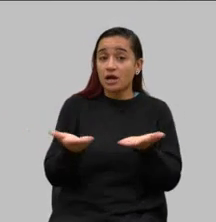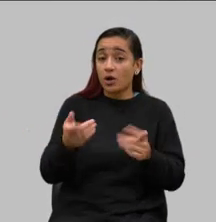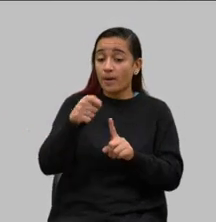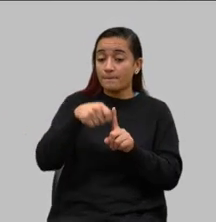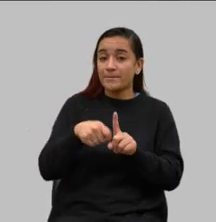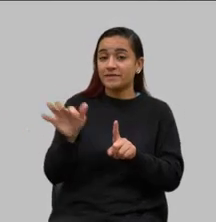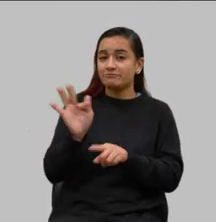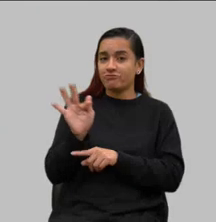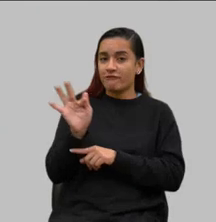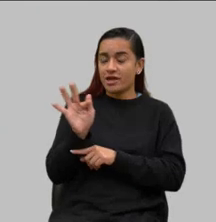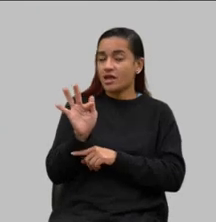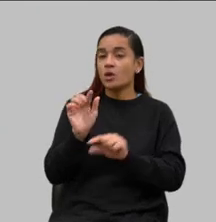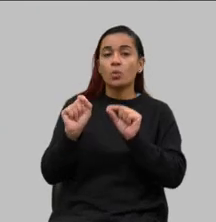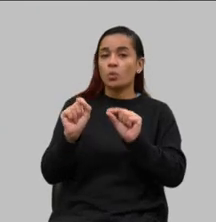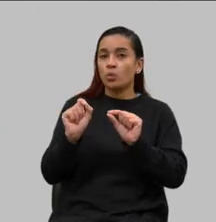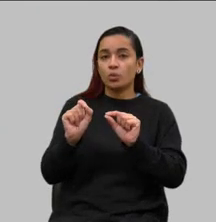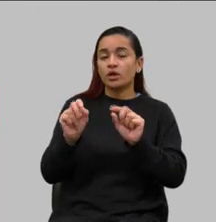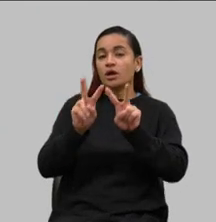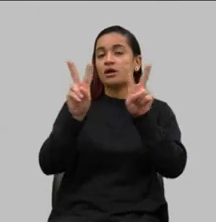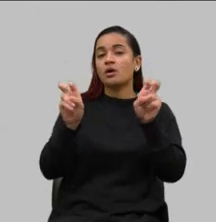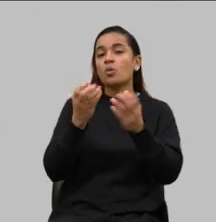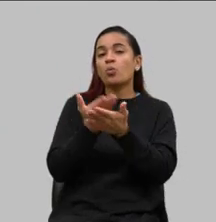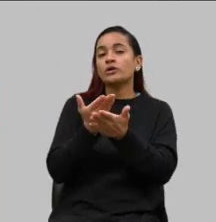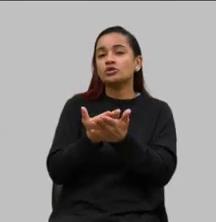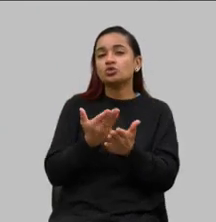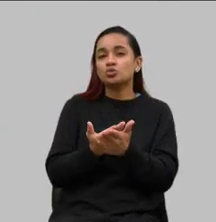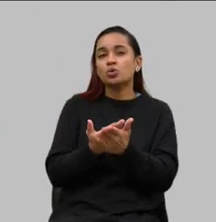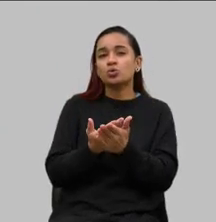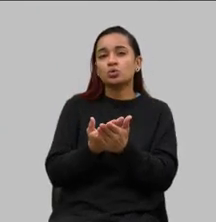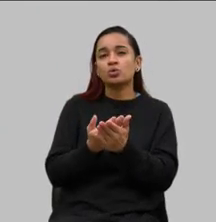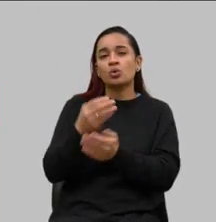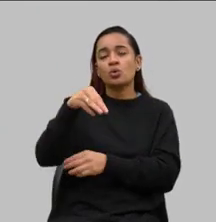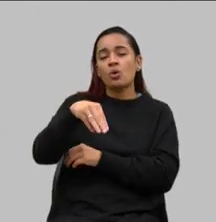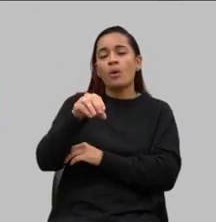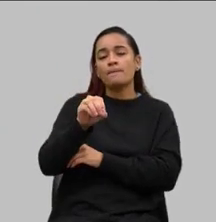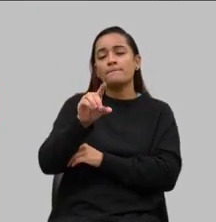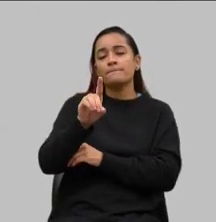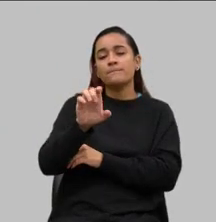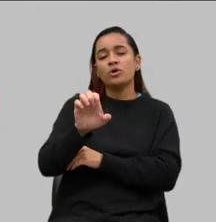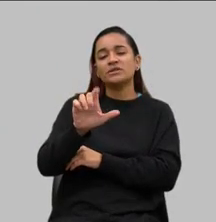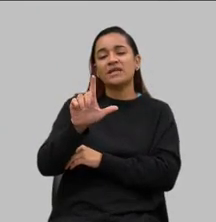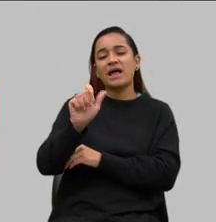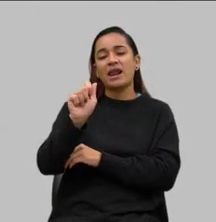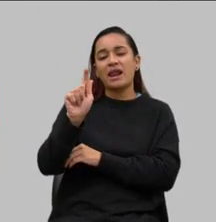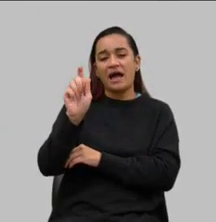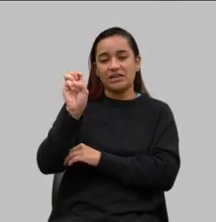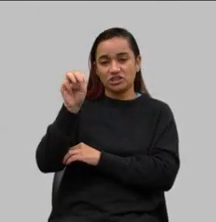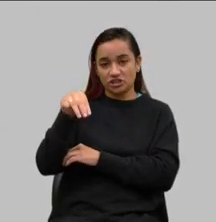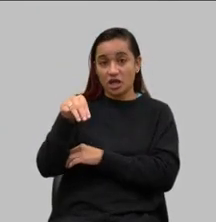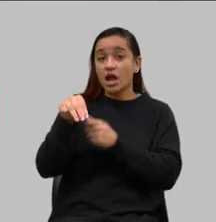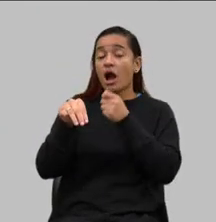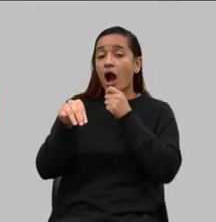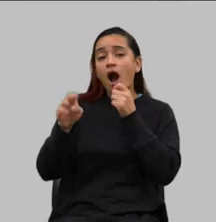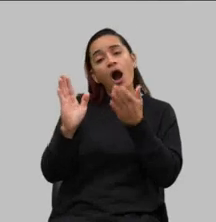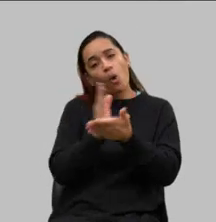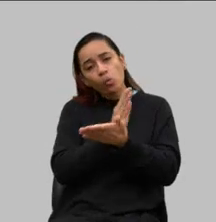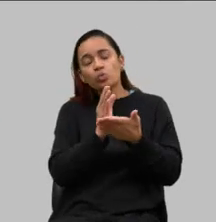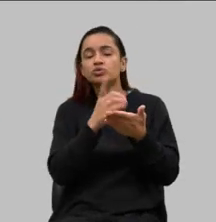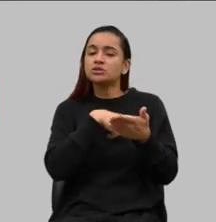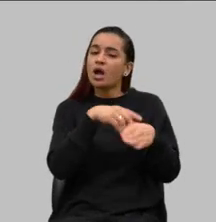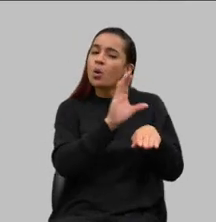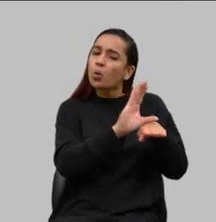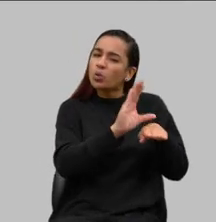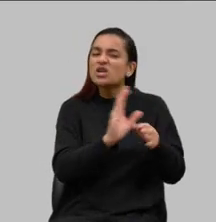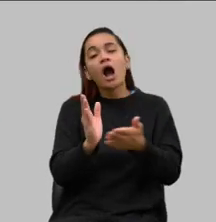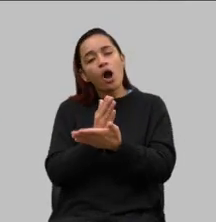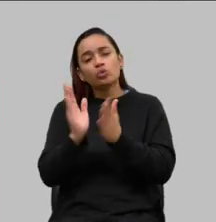um estudo de modelagem alguns estão em curso esse um pouco mais avançado para que a gente possa fazer a concessão